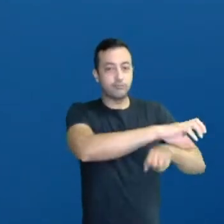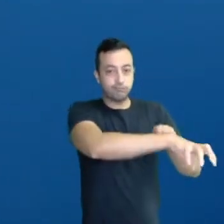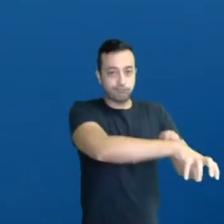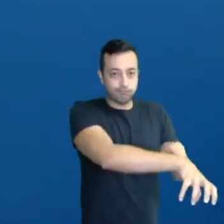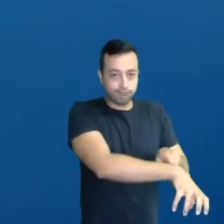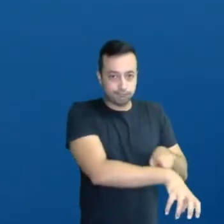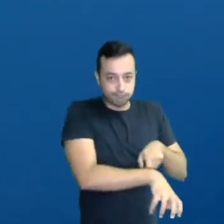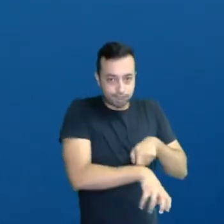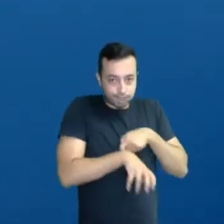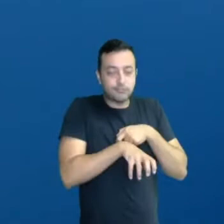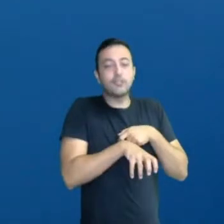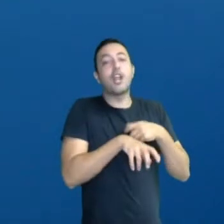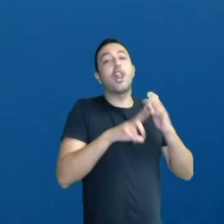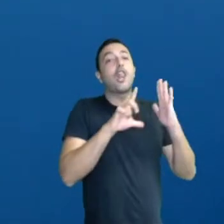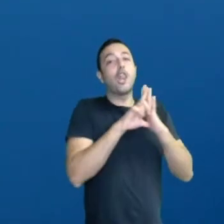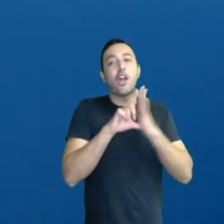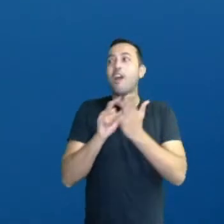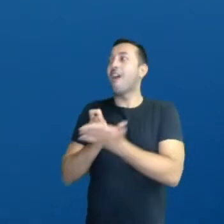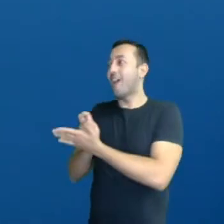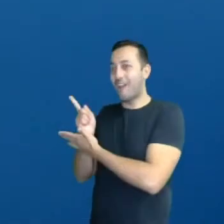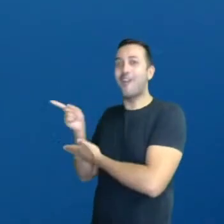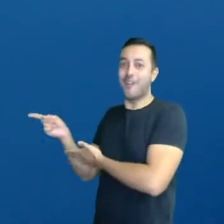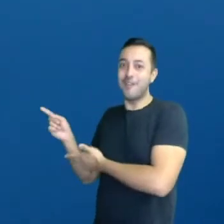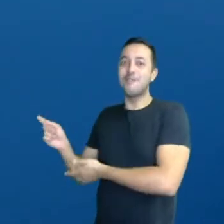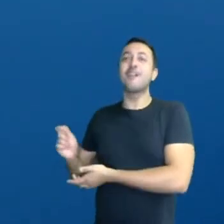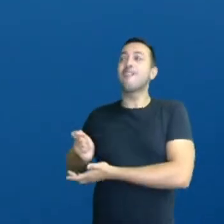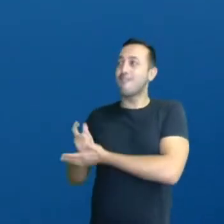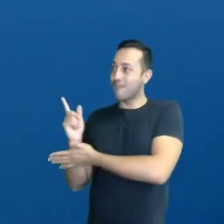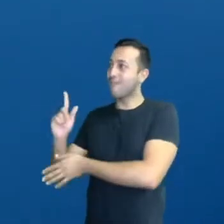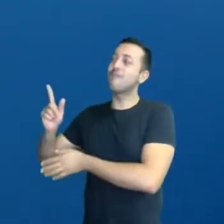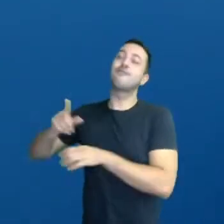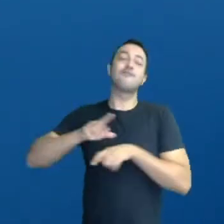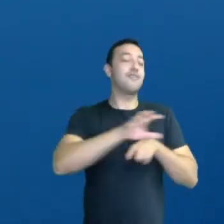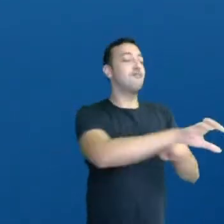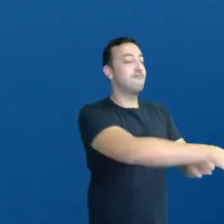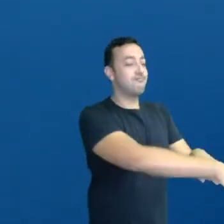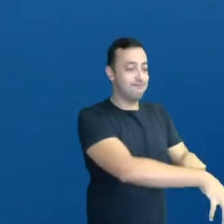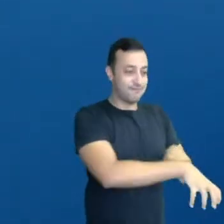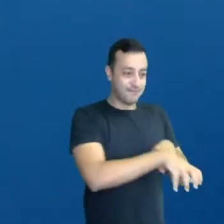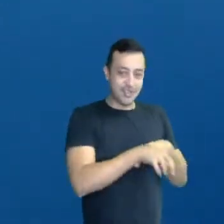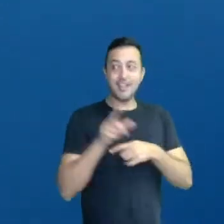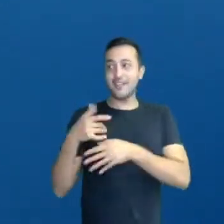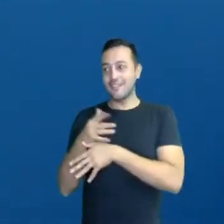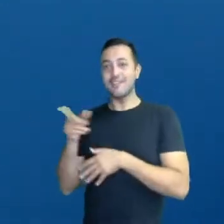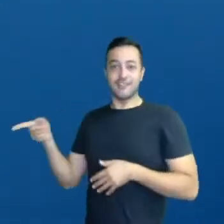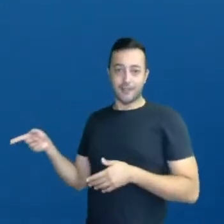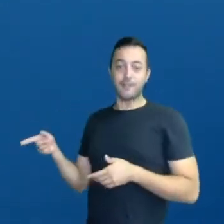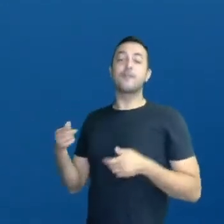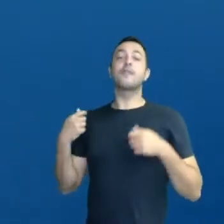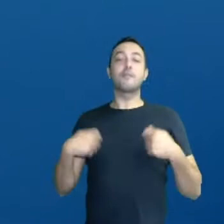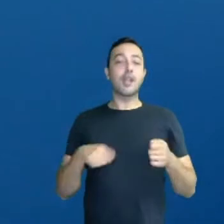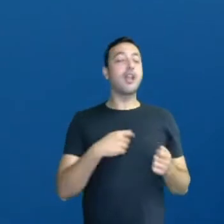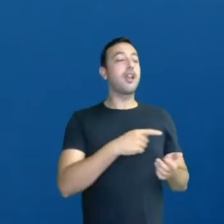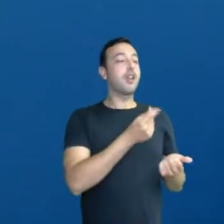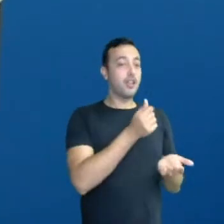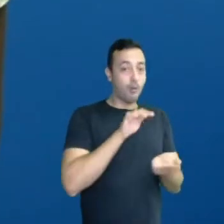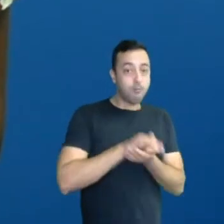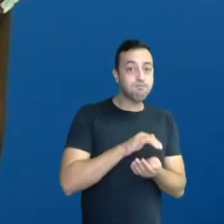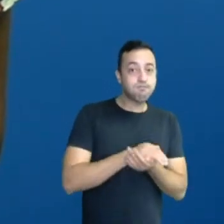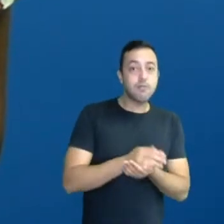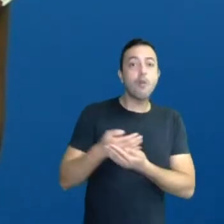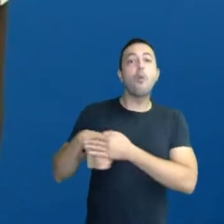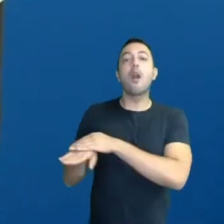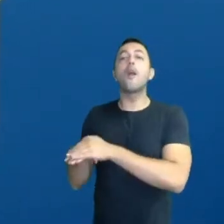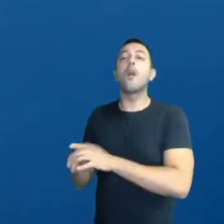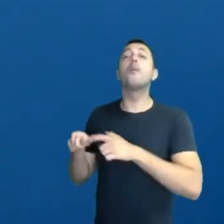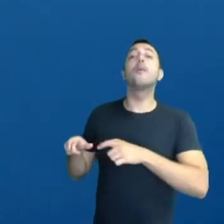estão na zona urbana. Ele precisa, né, guardar o dinheiro dele ou sacar, fazer algum empréstimo, então ele precisa de